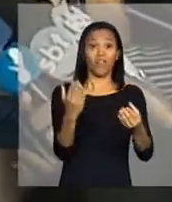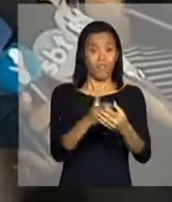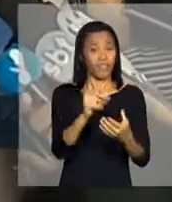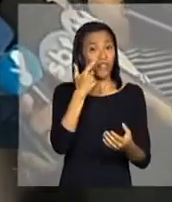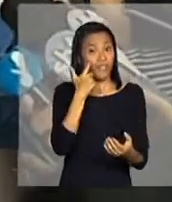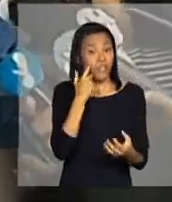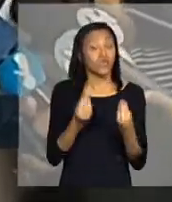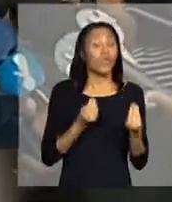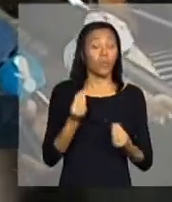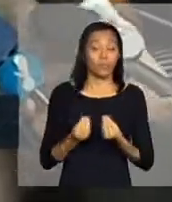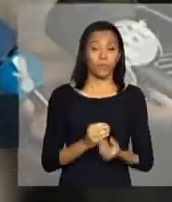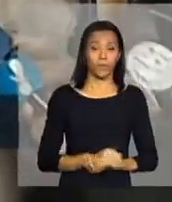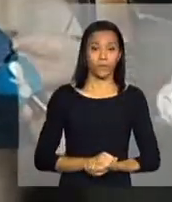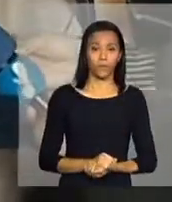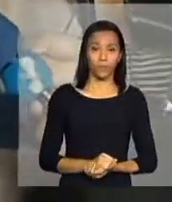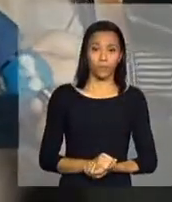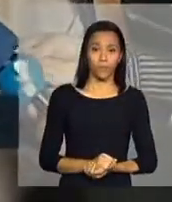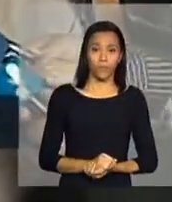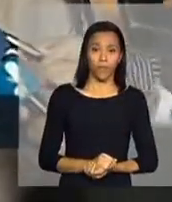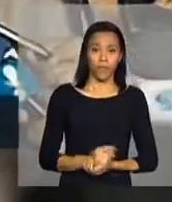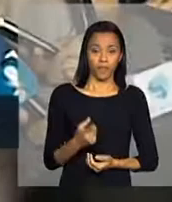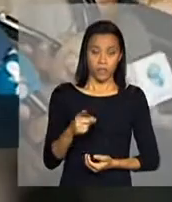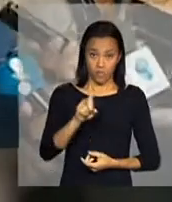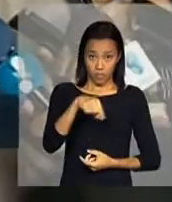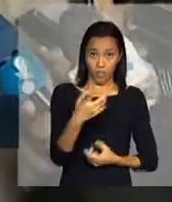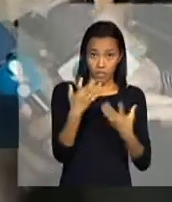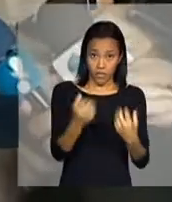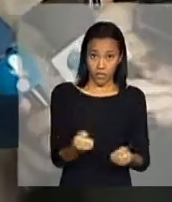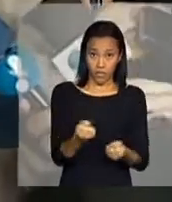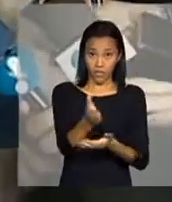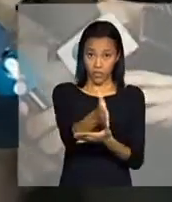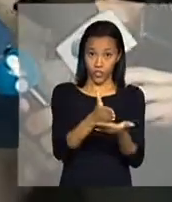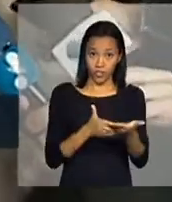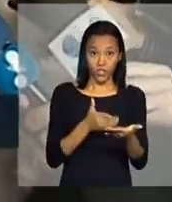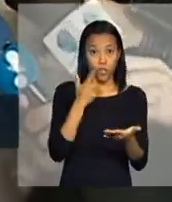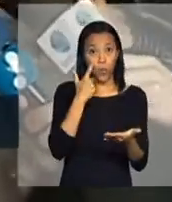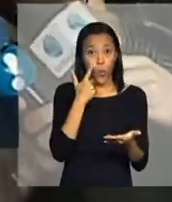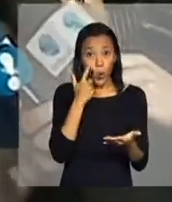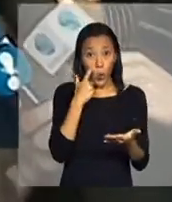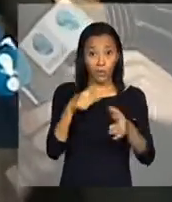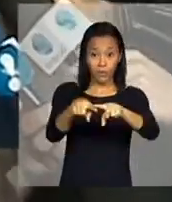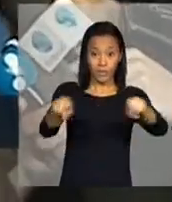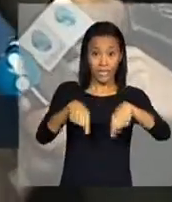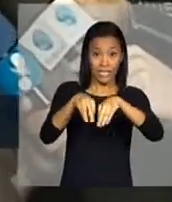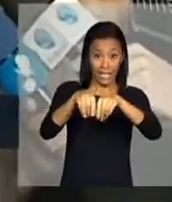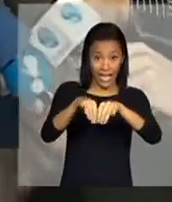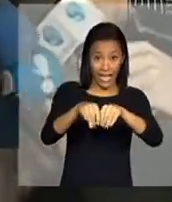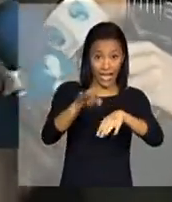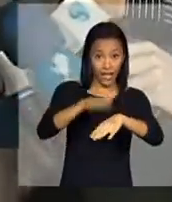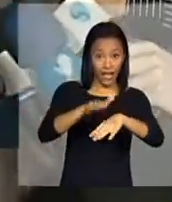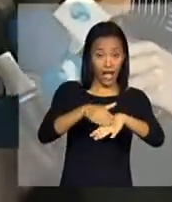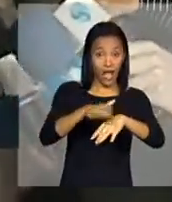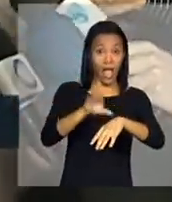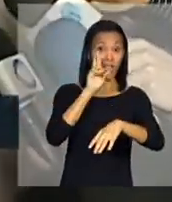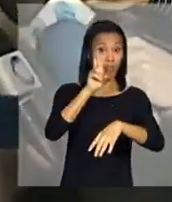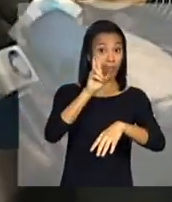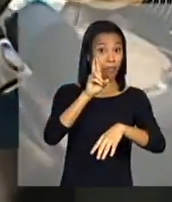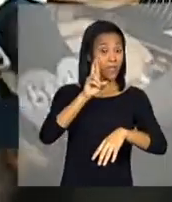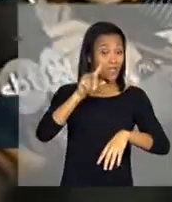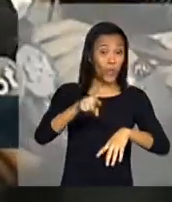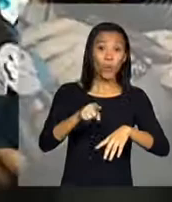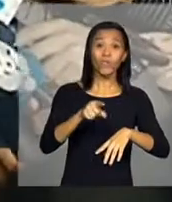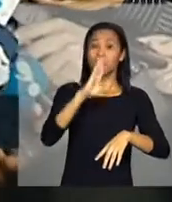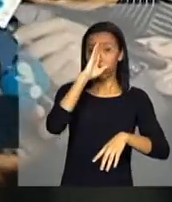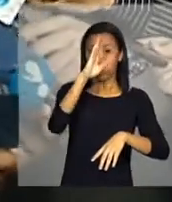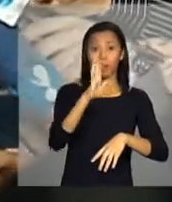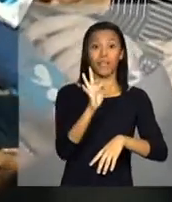revista. Ministro, o governo aceita dividir com o Congresso Nacional a demarcação de terras, a responsabilidade que hoje é exclusivamente da FUNAI? A